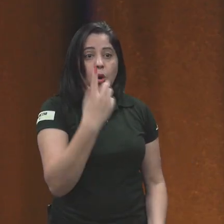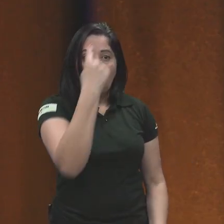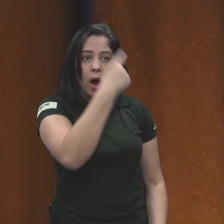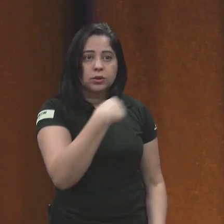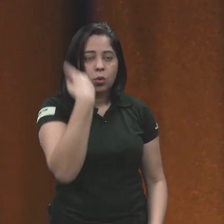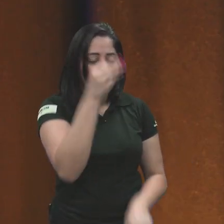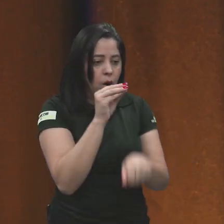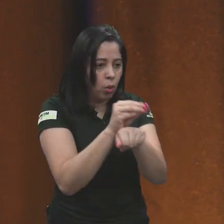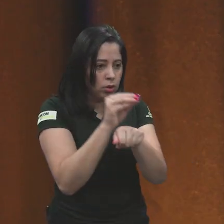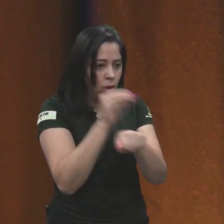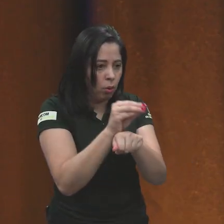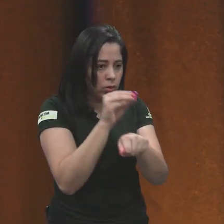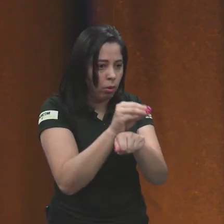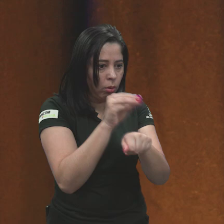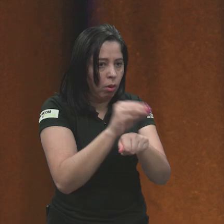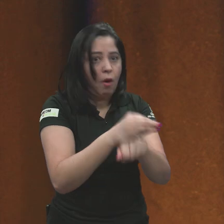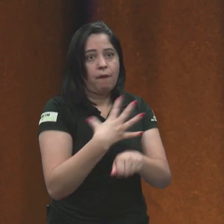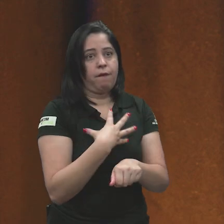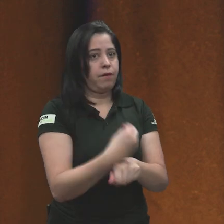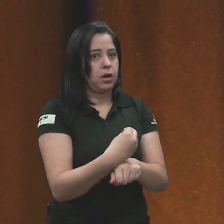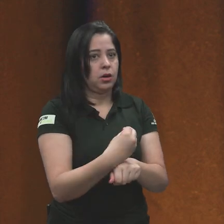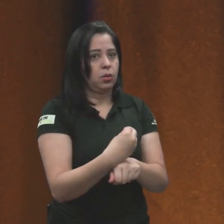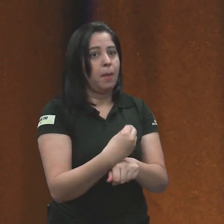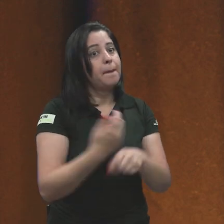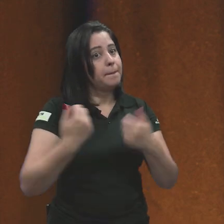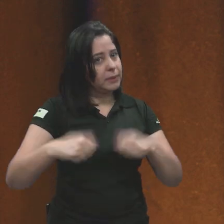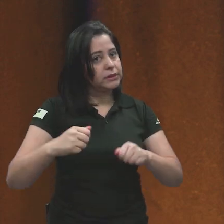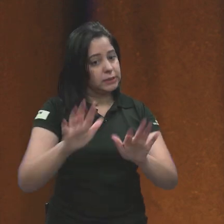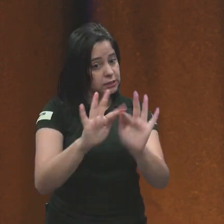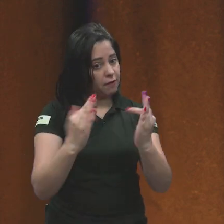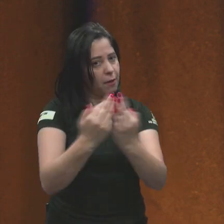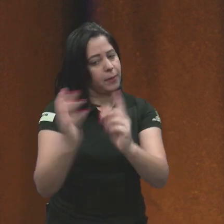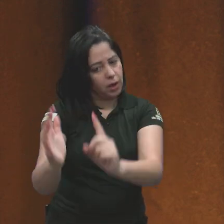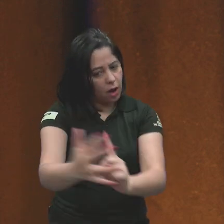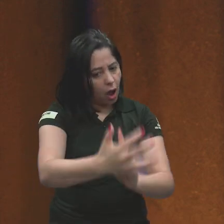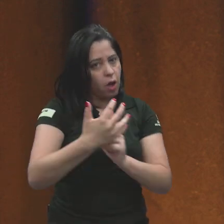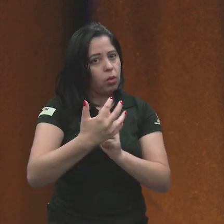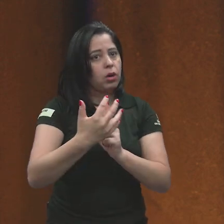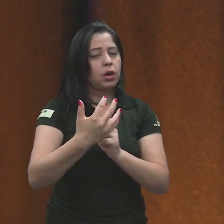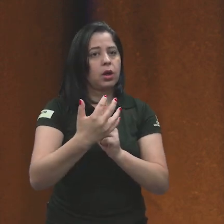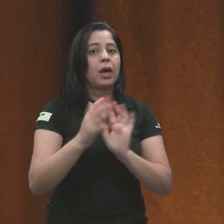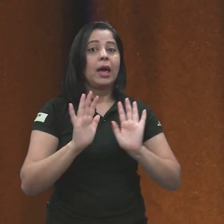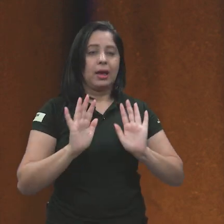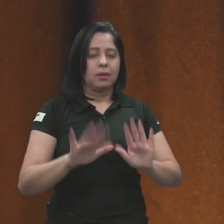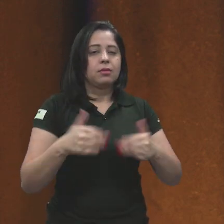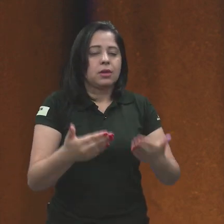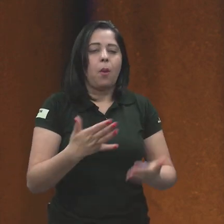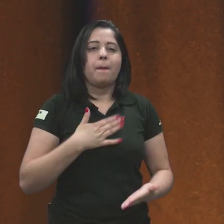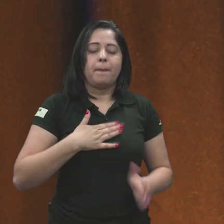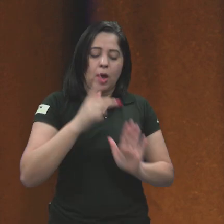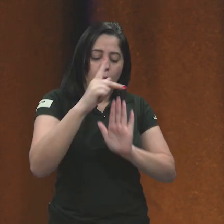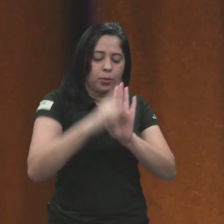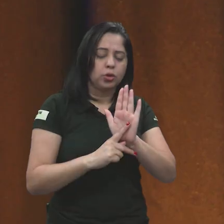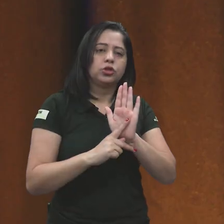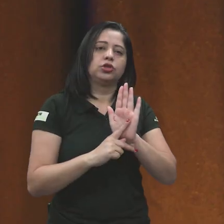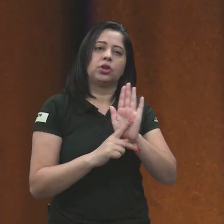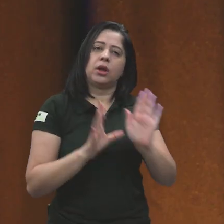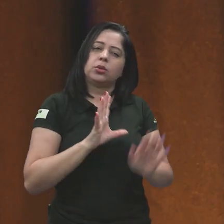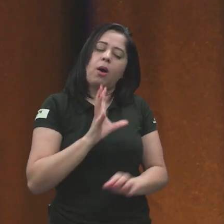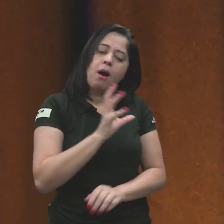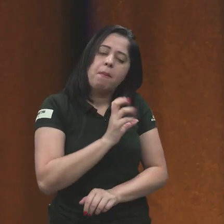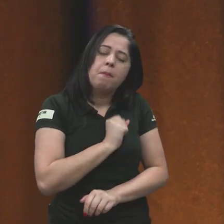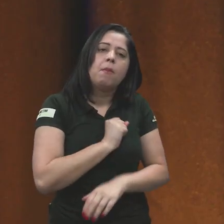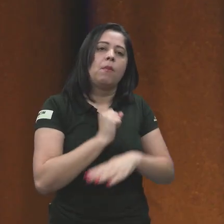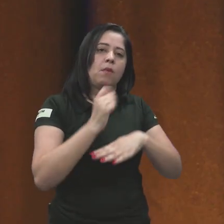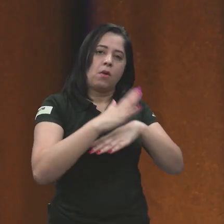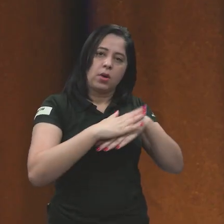horas cuidando do seu filho autista. Então, a gente precisa cuidar dessas famílias também. Então, eu trago esse projeto com muito amor, com muito carinho, né?